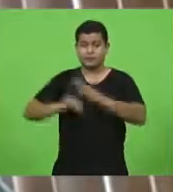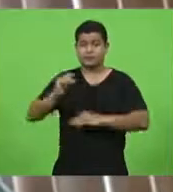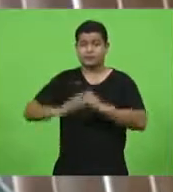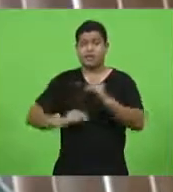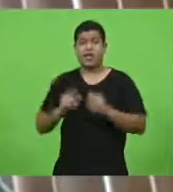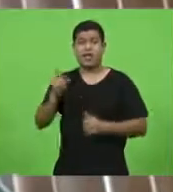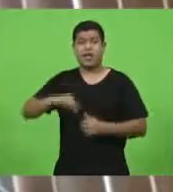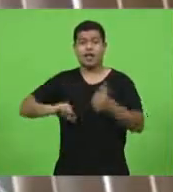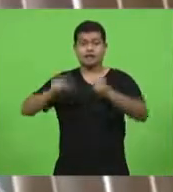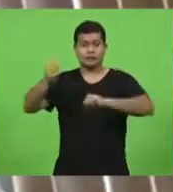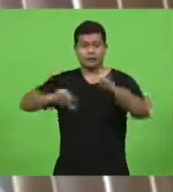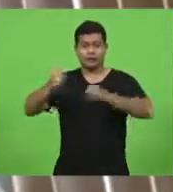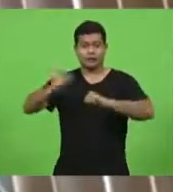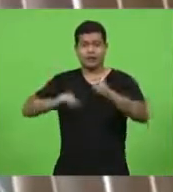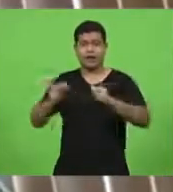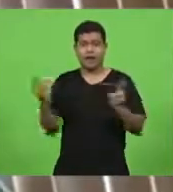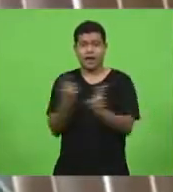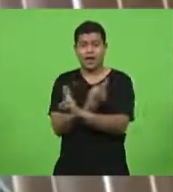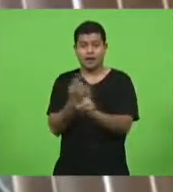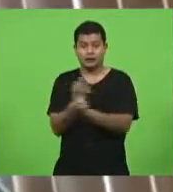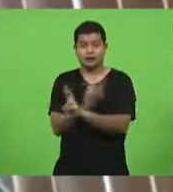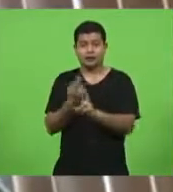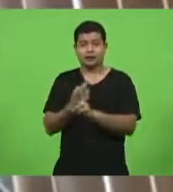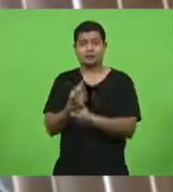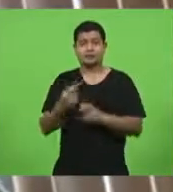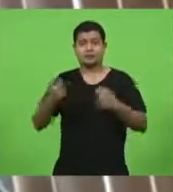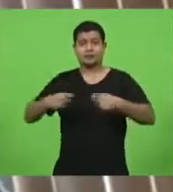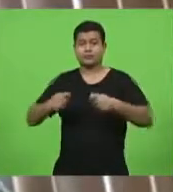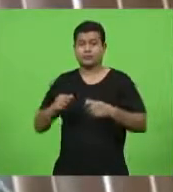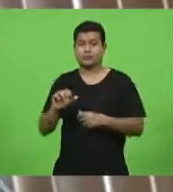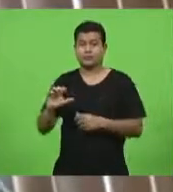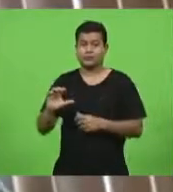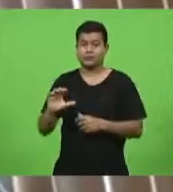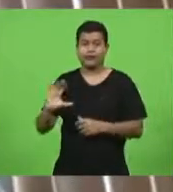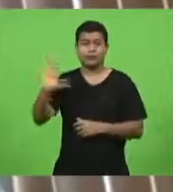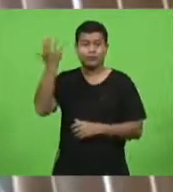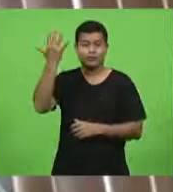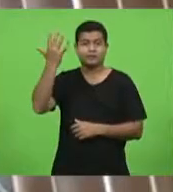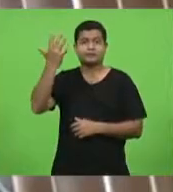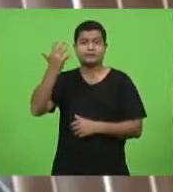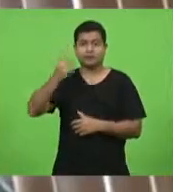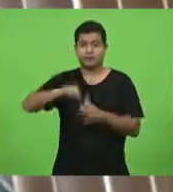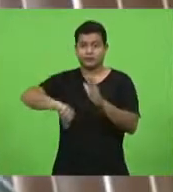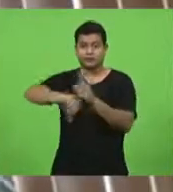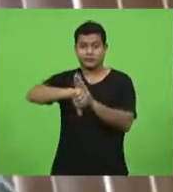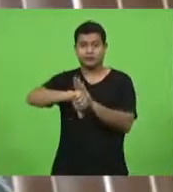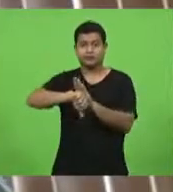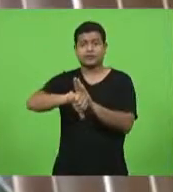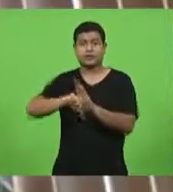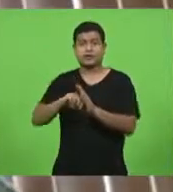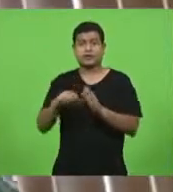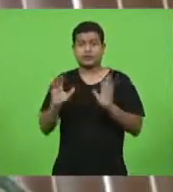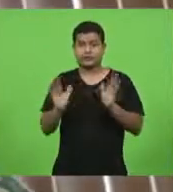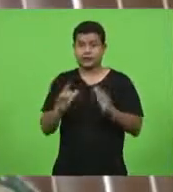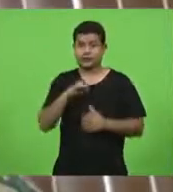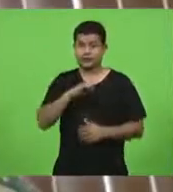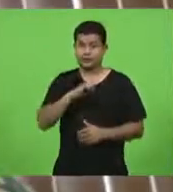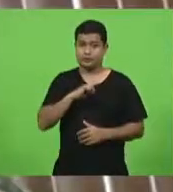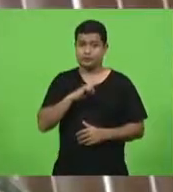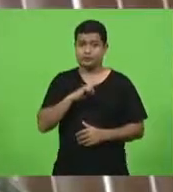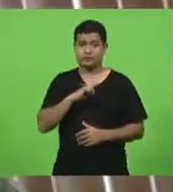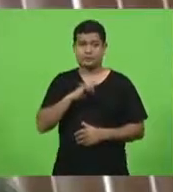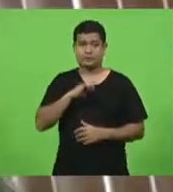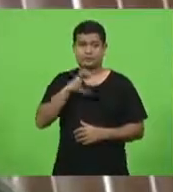a quantidade de ocorrências anuais com o efetivo existente. Especificamente,